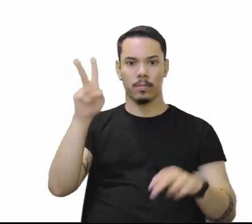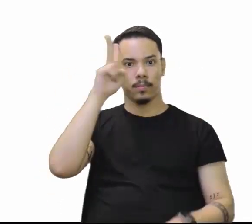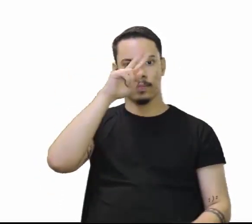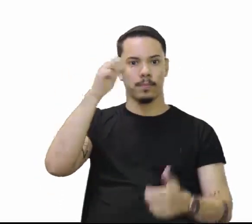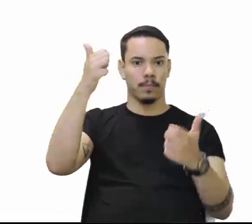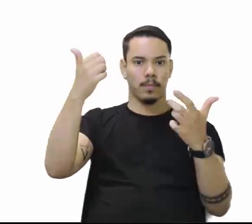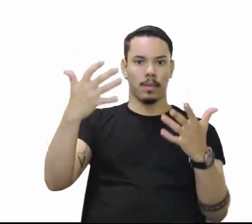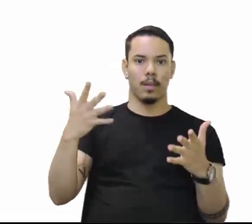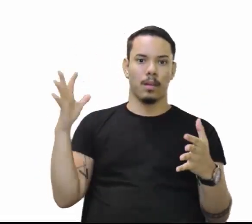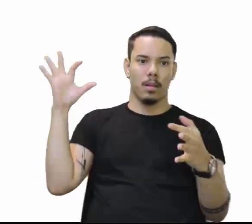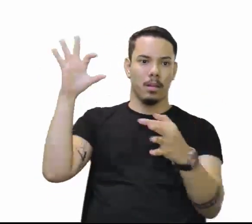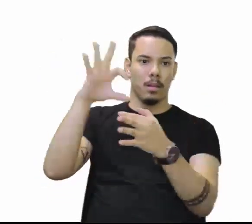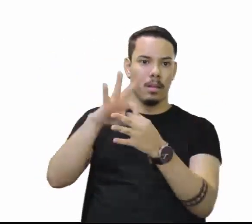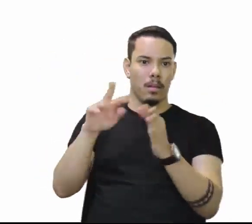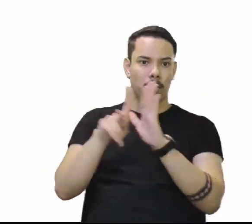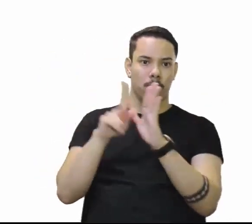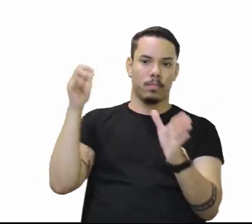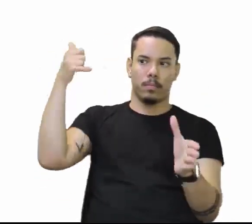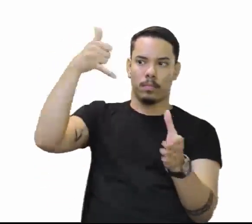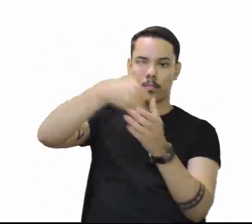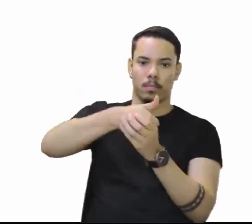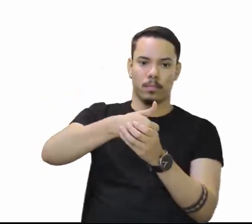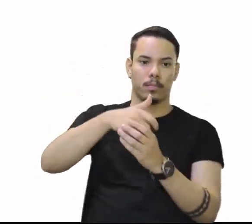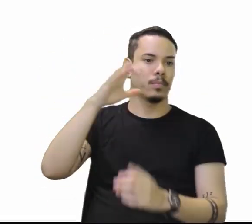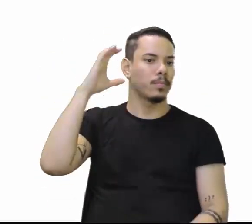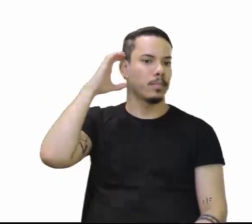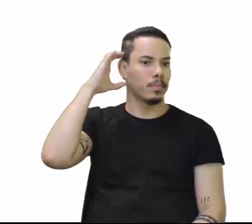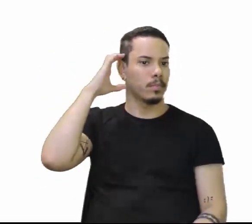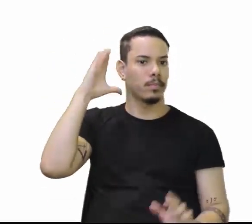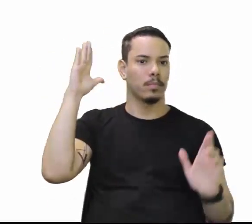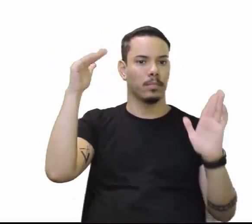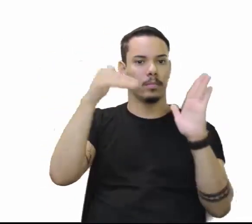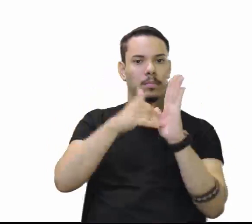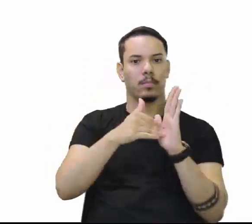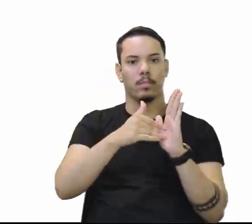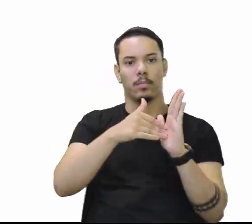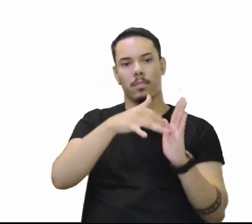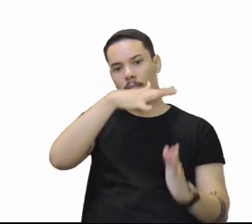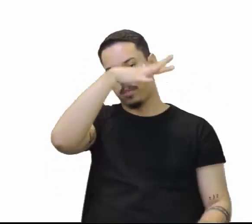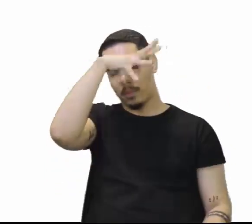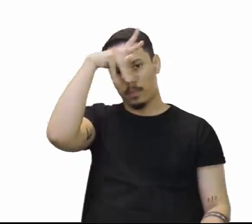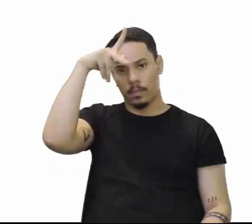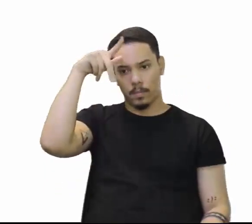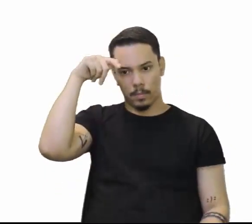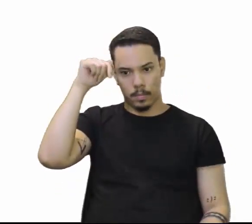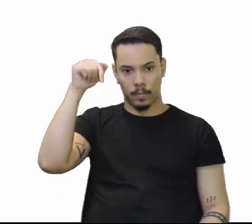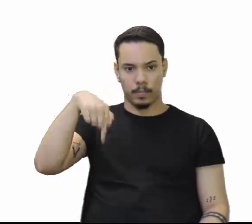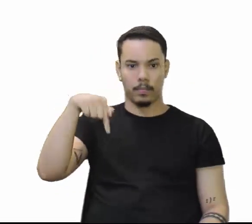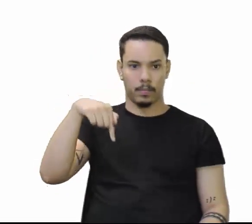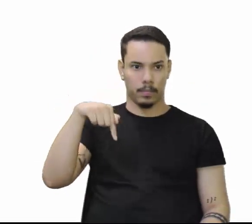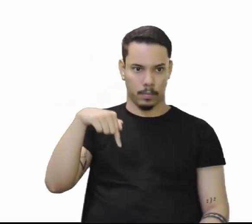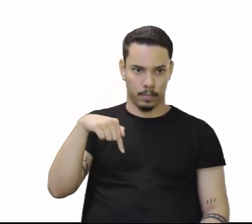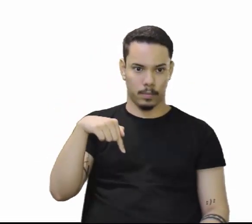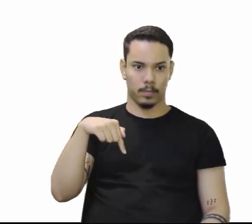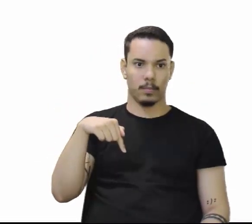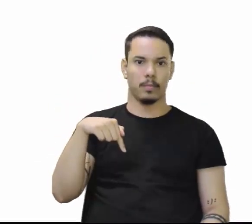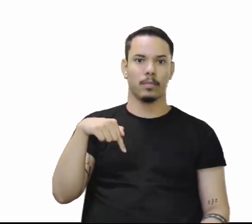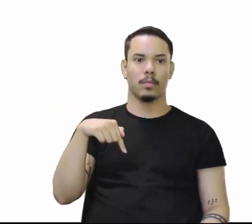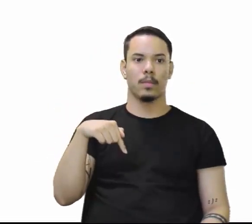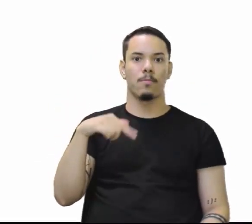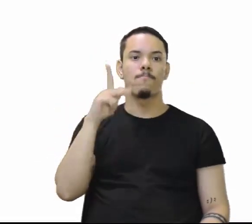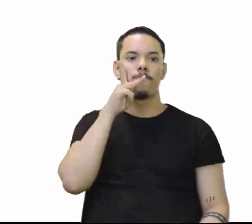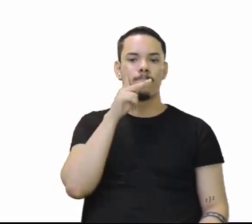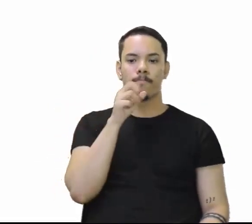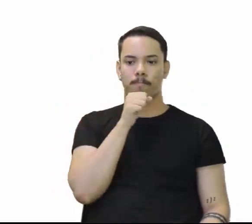linha telegráfica? A linha telegráfica, ela ligou Cuiabá ao Amazonas, que foi aqui em Santo Antônio, aqui a